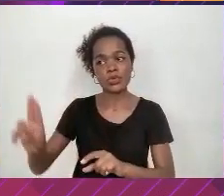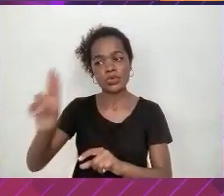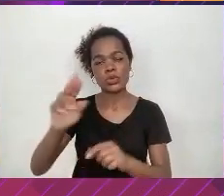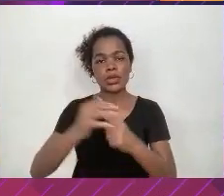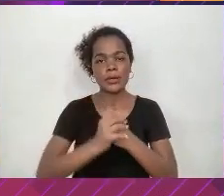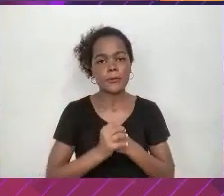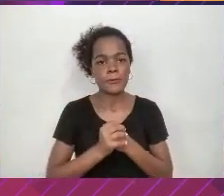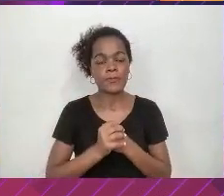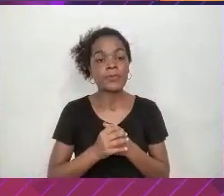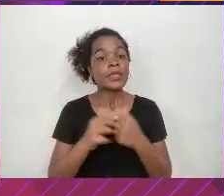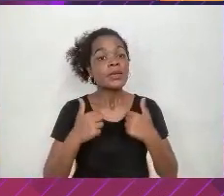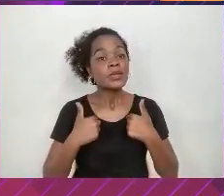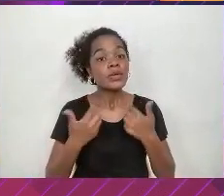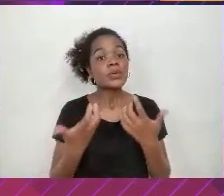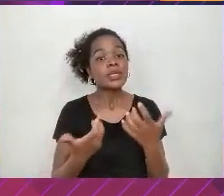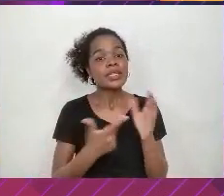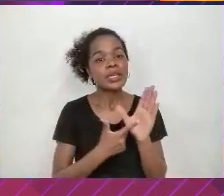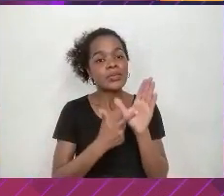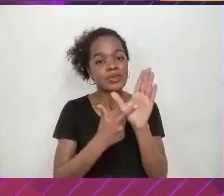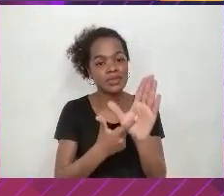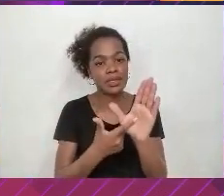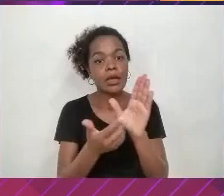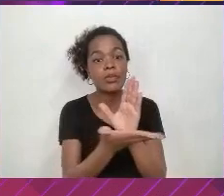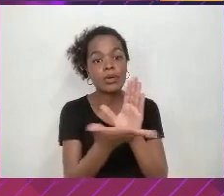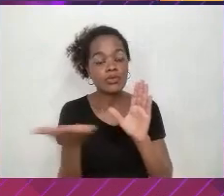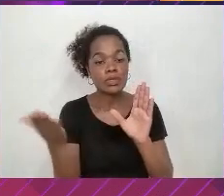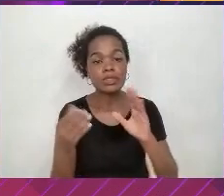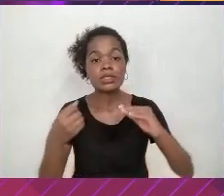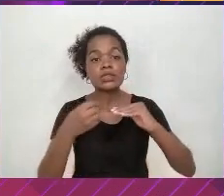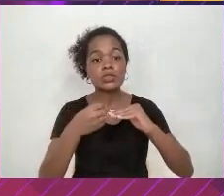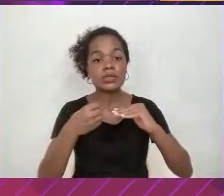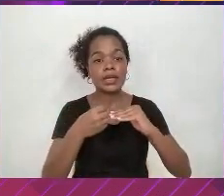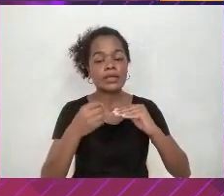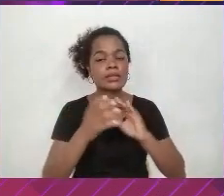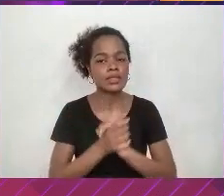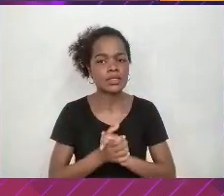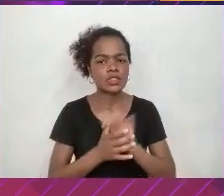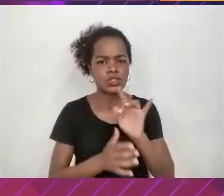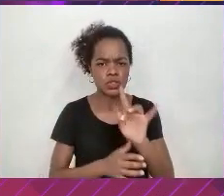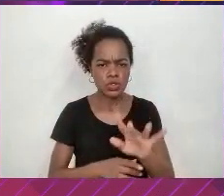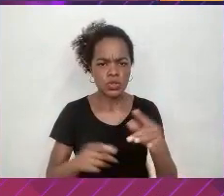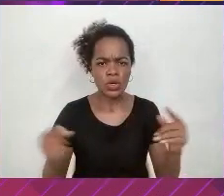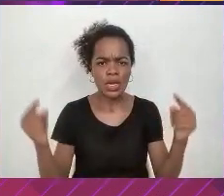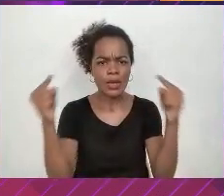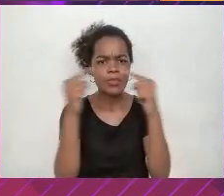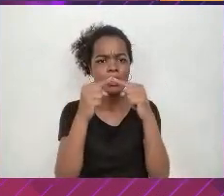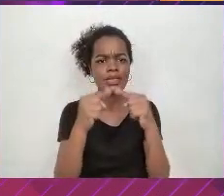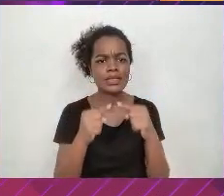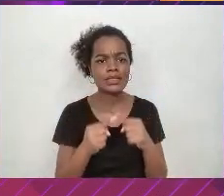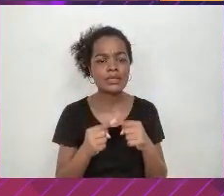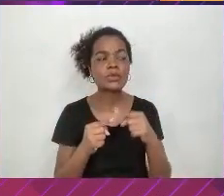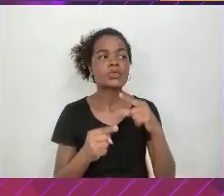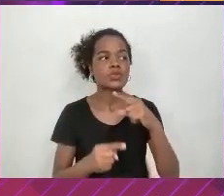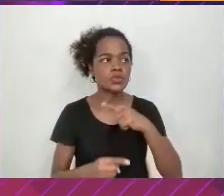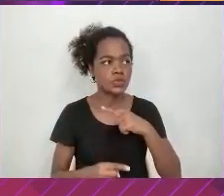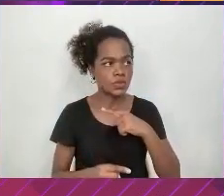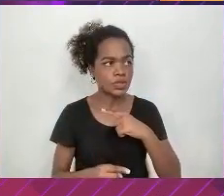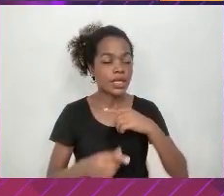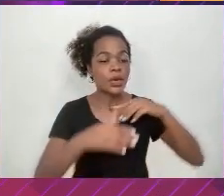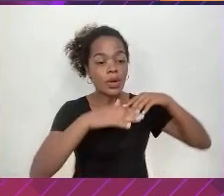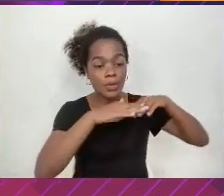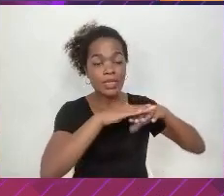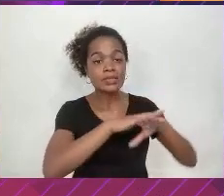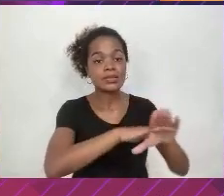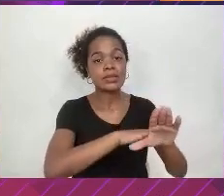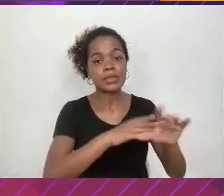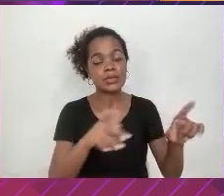o que eu queria trazer aqui de dados é que a gente não tem só a aplicação, a gente tem a nossa origem, a gente tem nosso armazenamento,